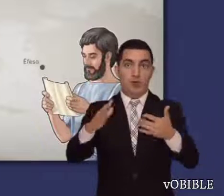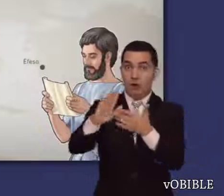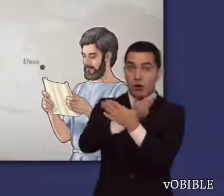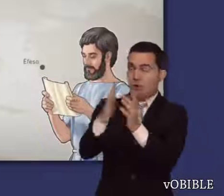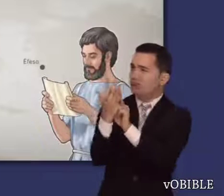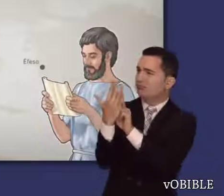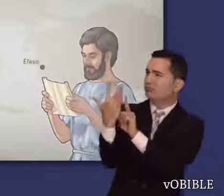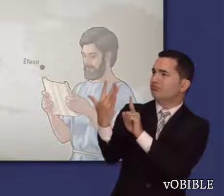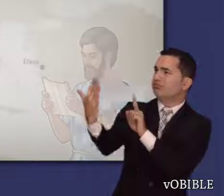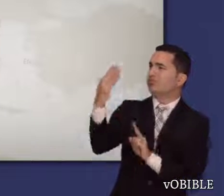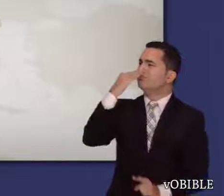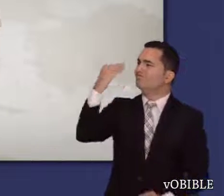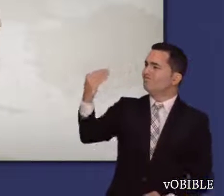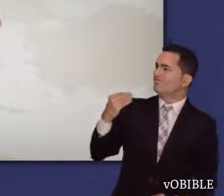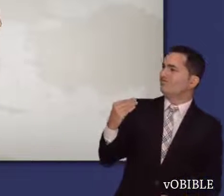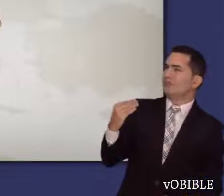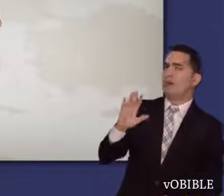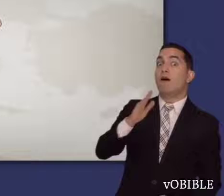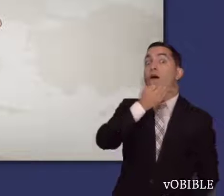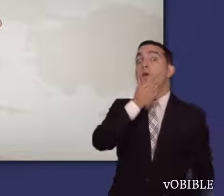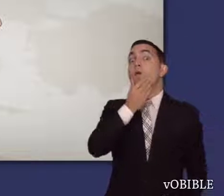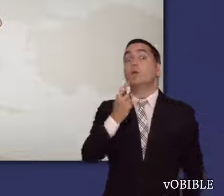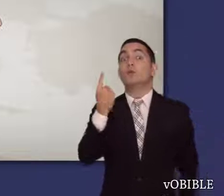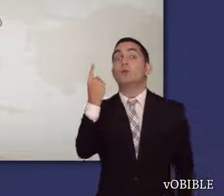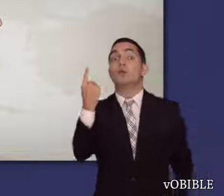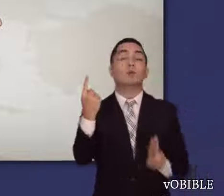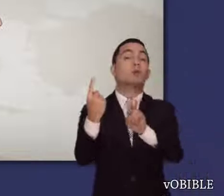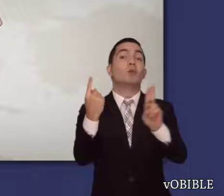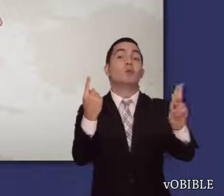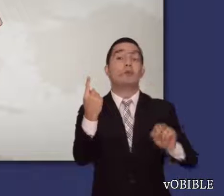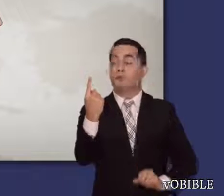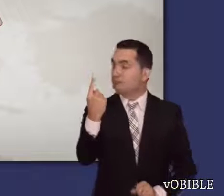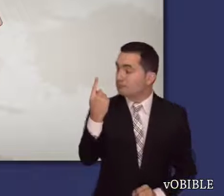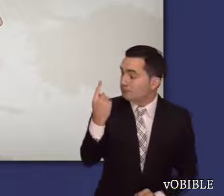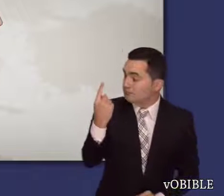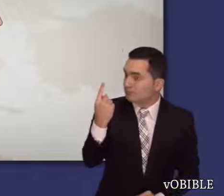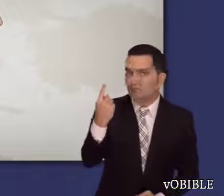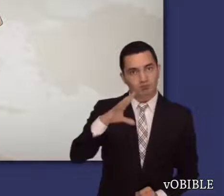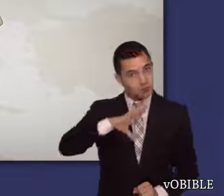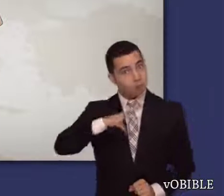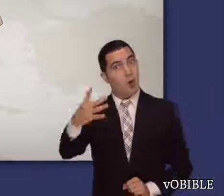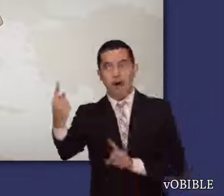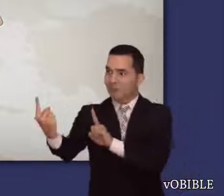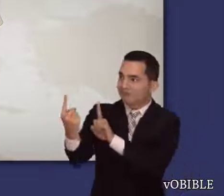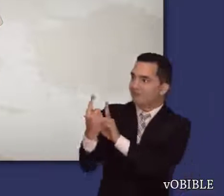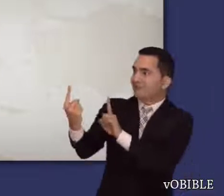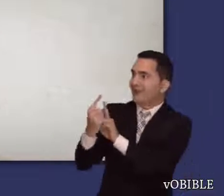dele. Mas ele elogia Onesíforo, que foi corajoso e procurou por Paulo para